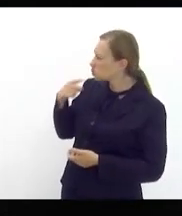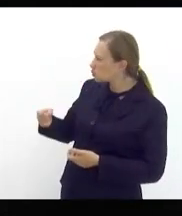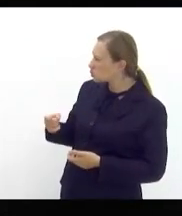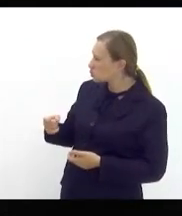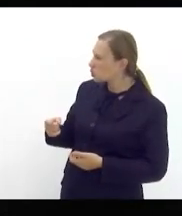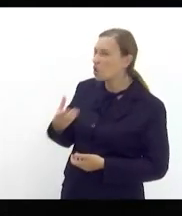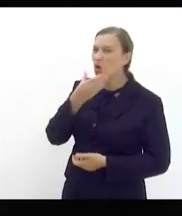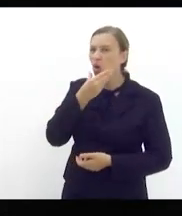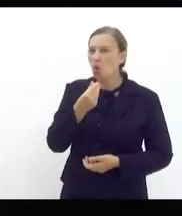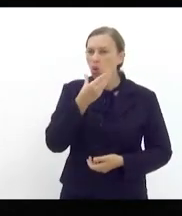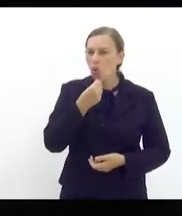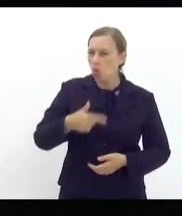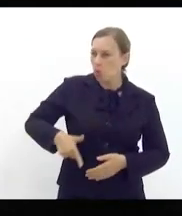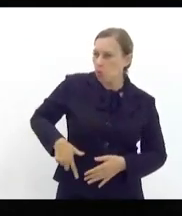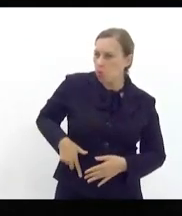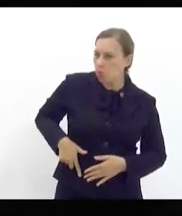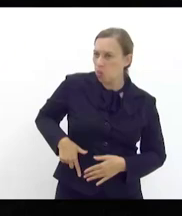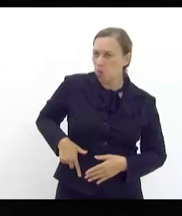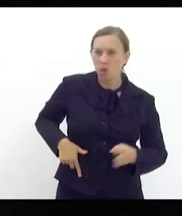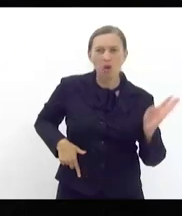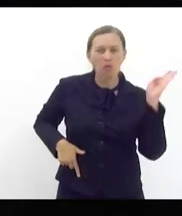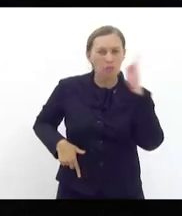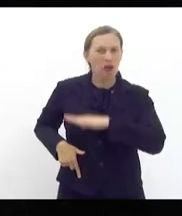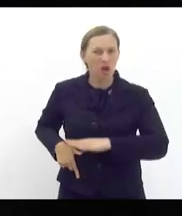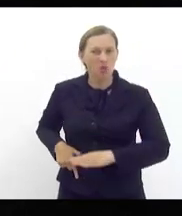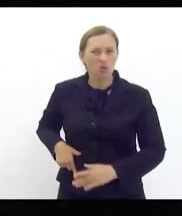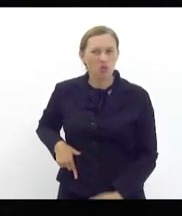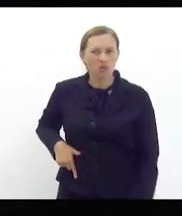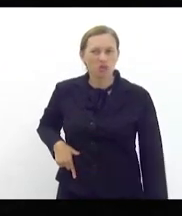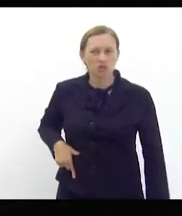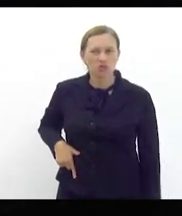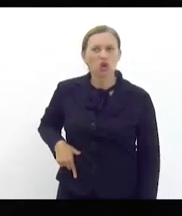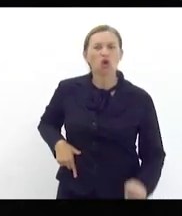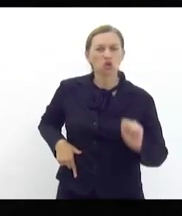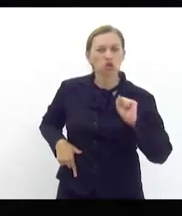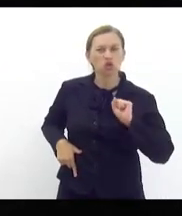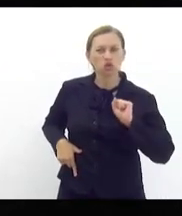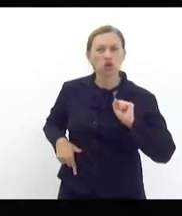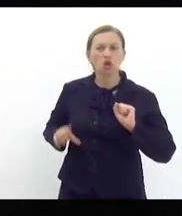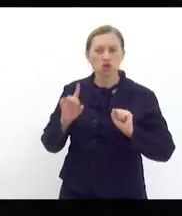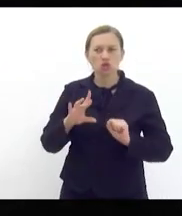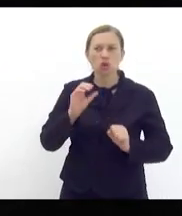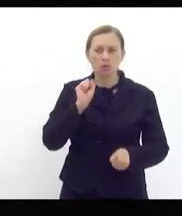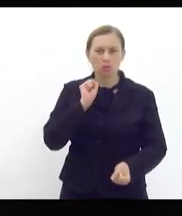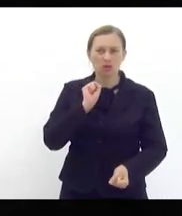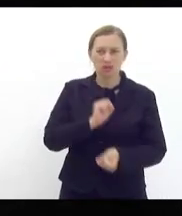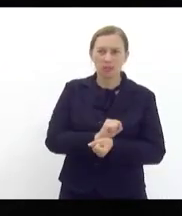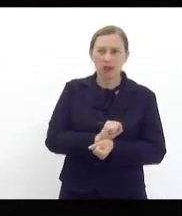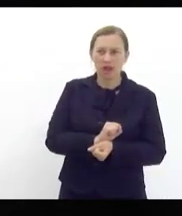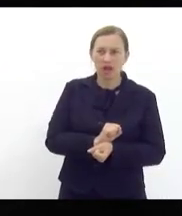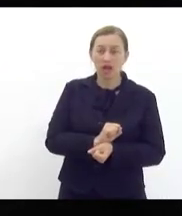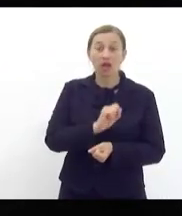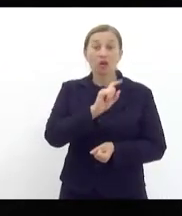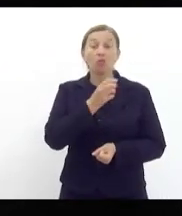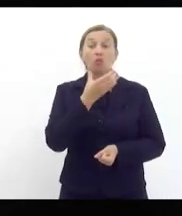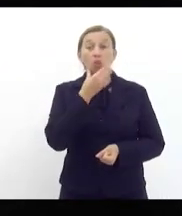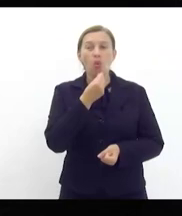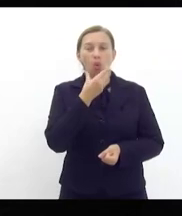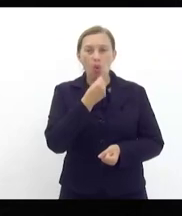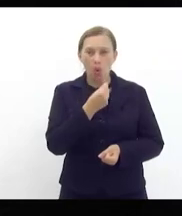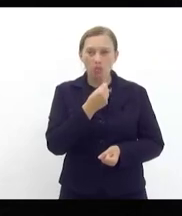homem armado um homem mal armado só possa ser parado por um homem de bem